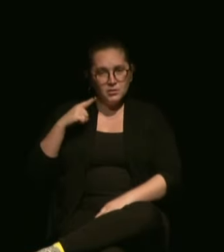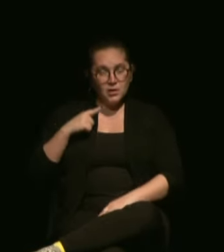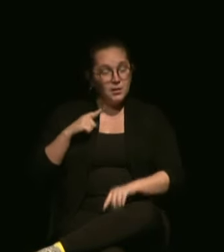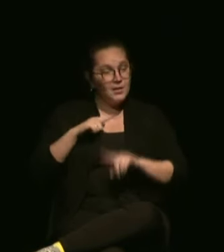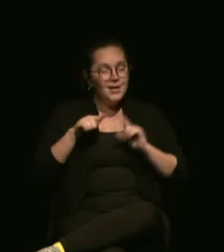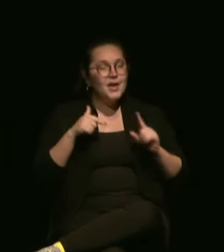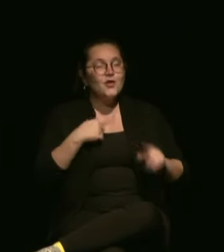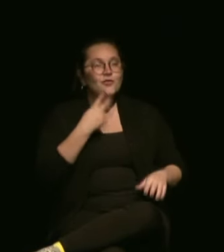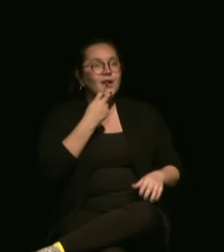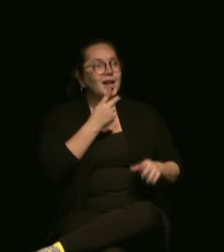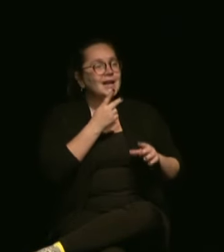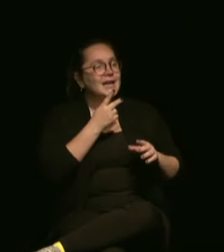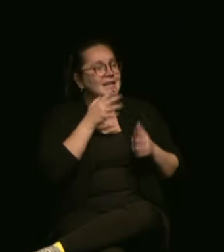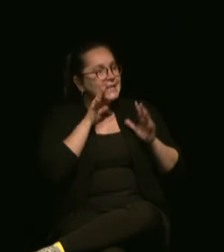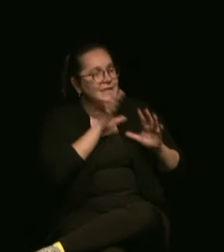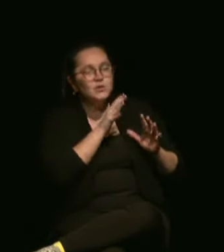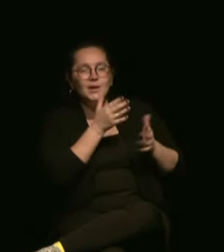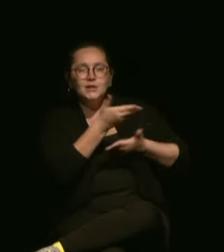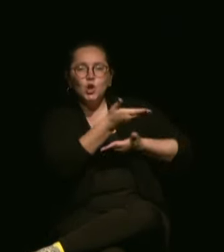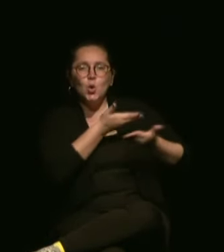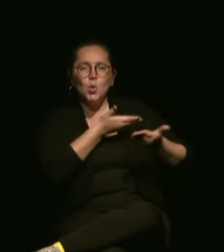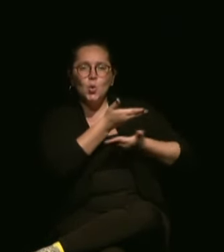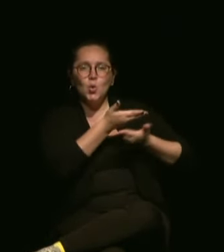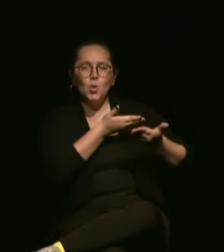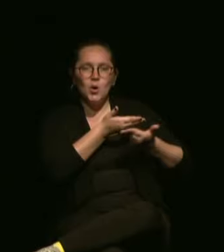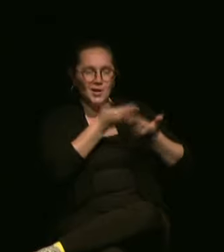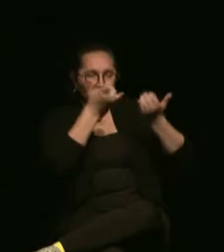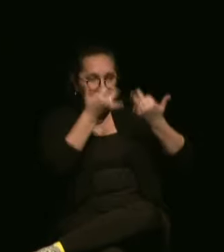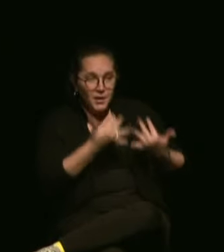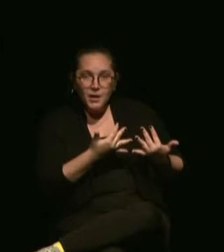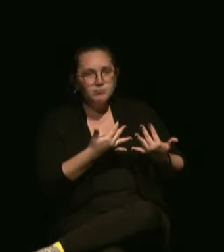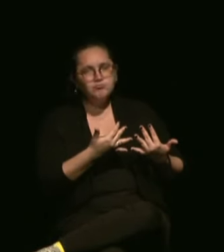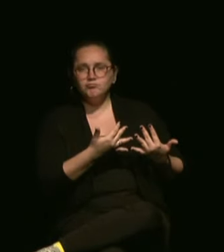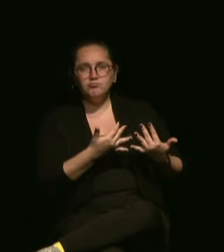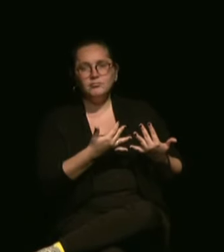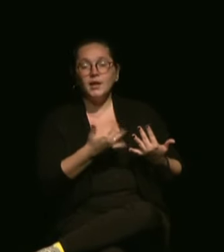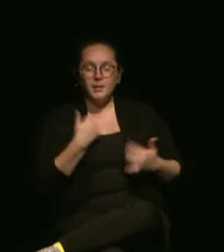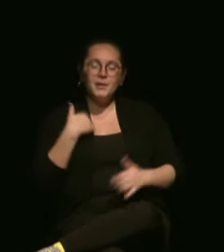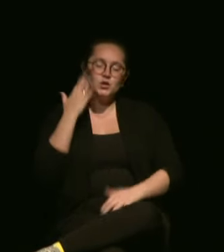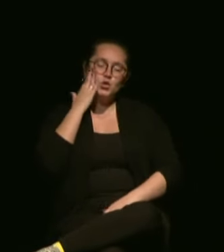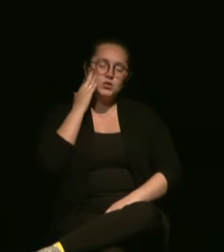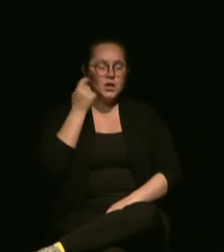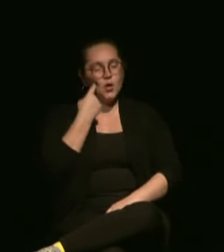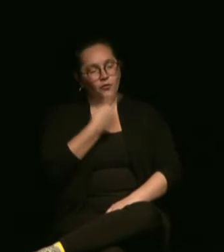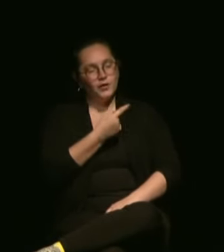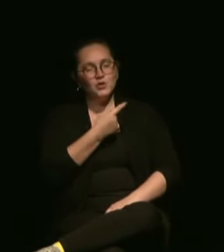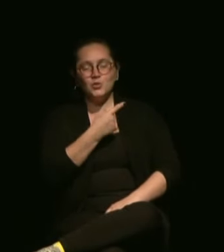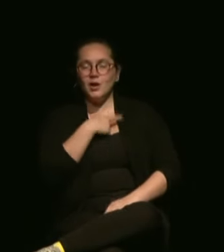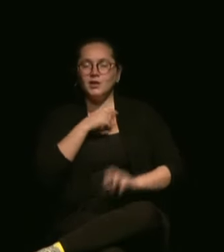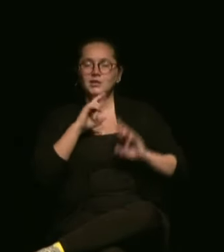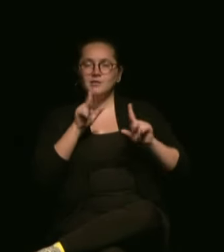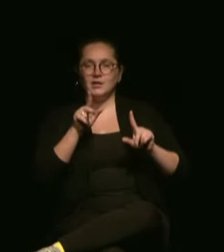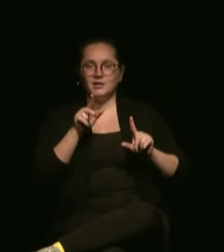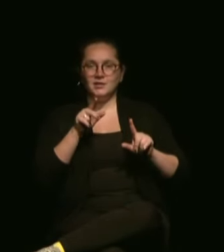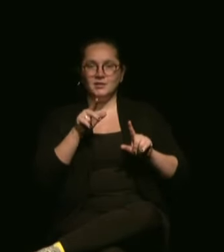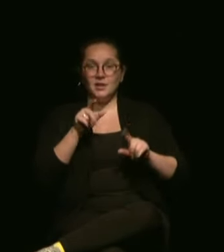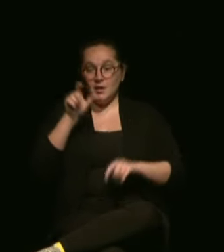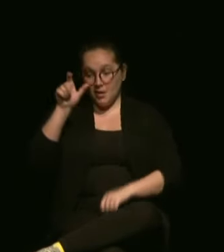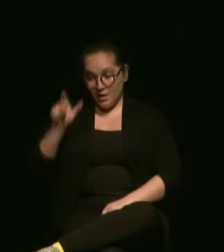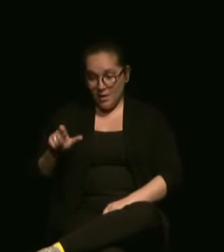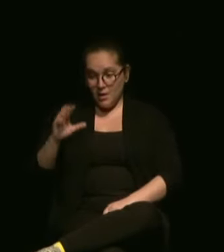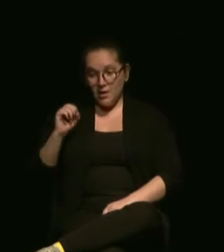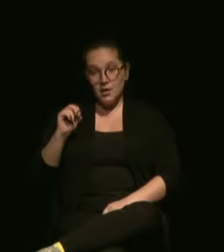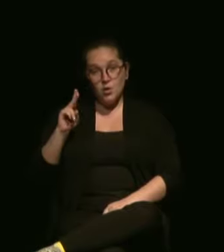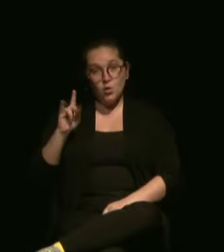Não acho simples definir a natureza dessa troca, sei apenas o que ela não é. A palavra de Coutinho não é a do